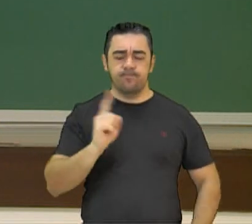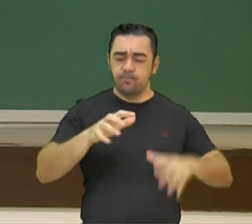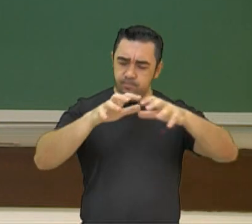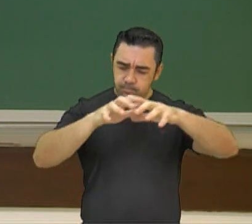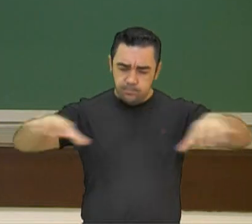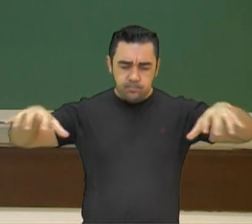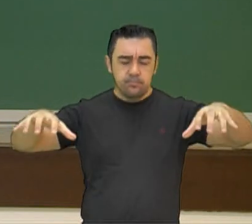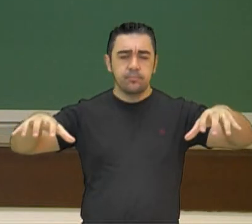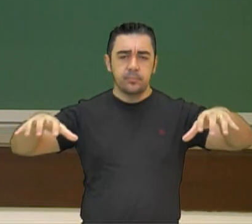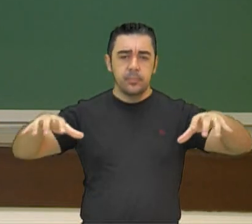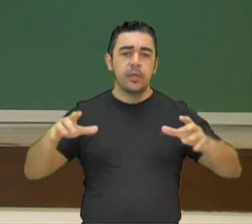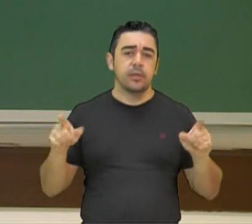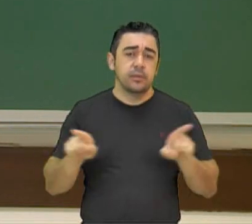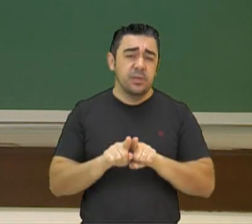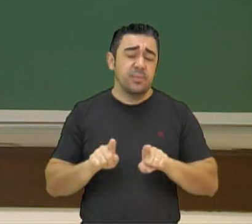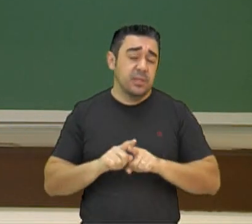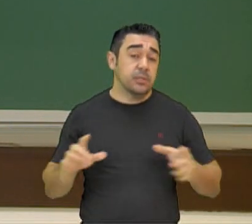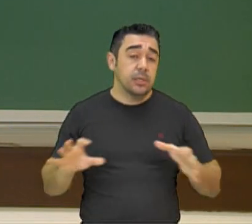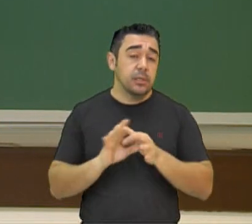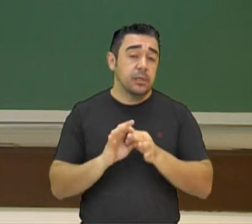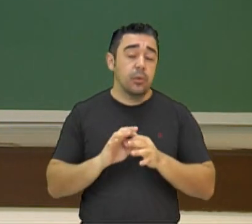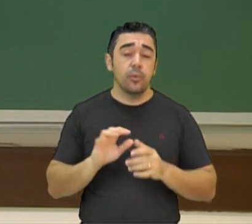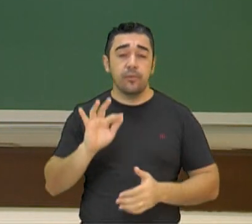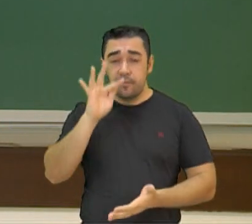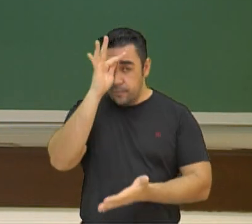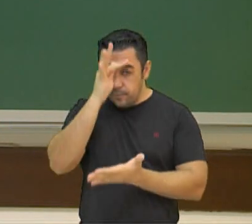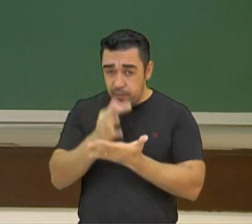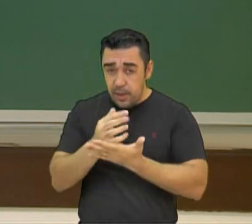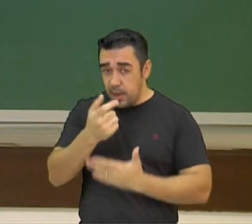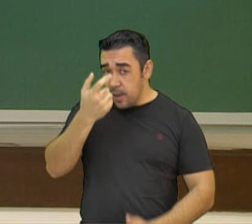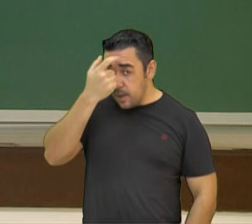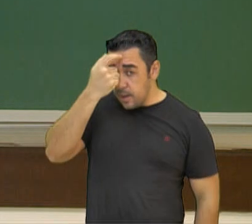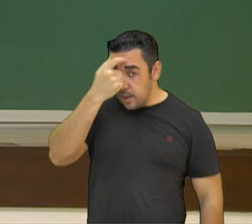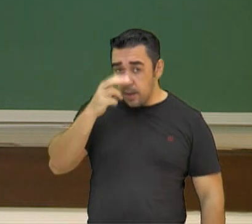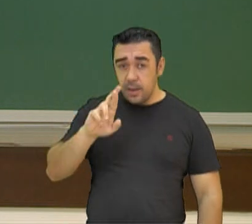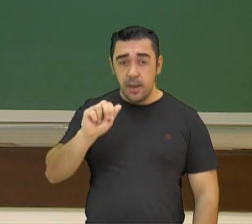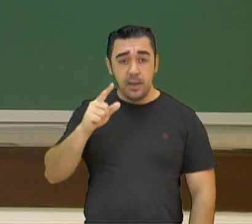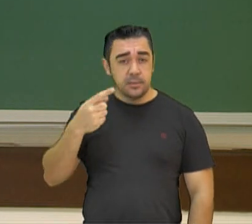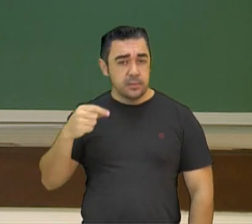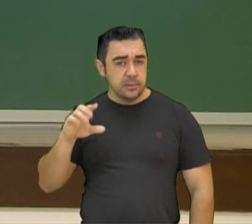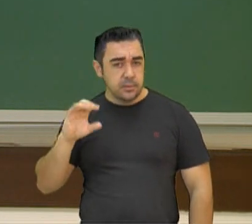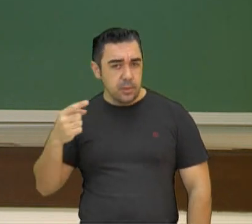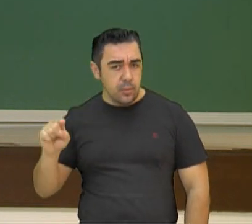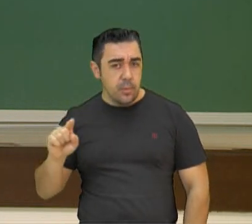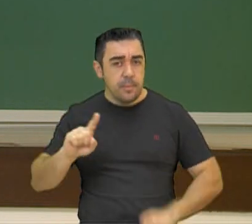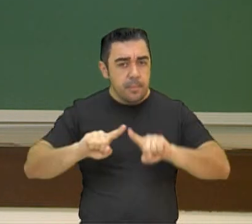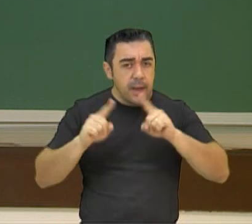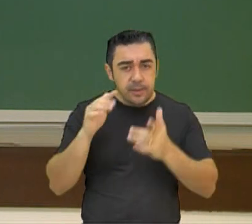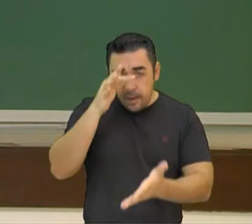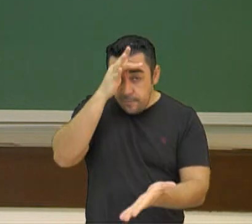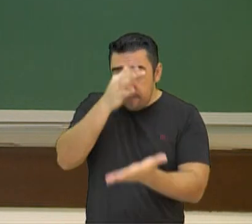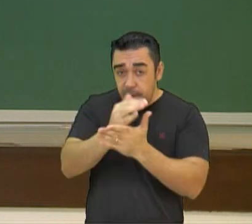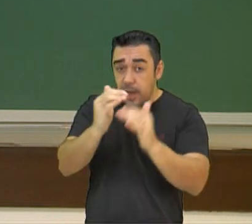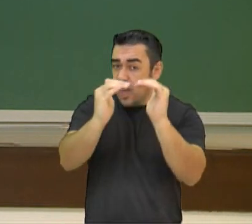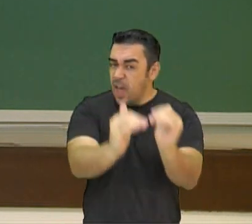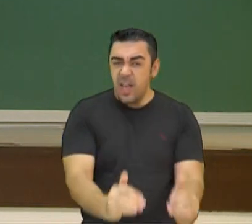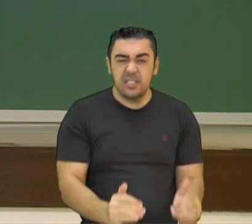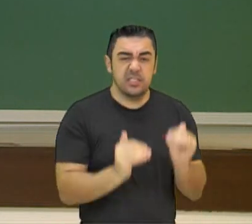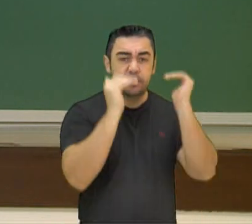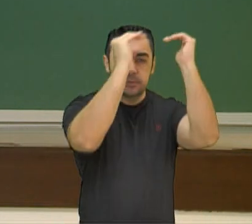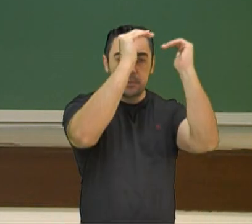questão ainda da ligação da fé e razão. Mas a fé era totalmente acima da